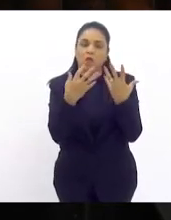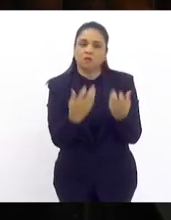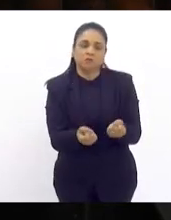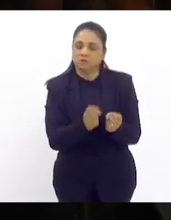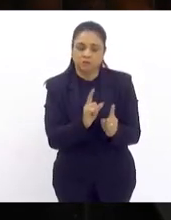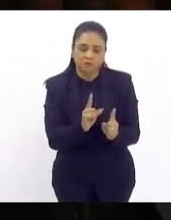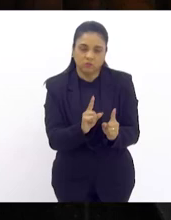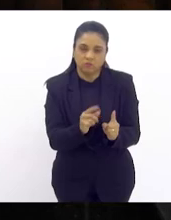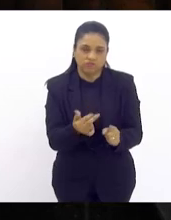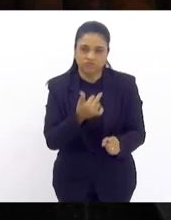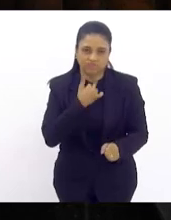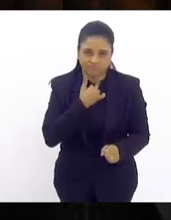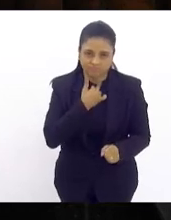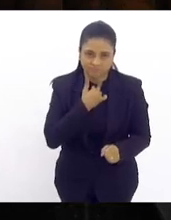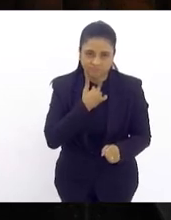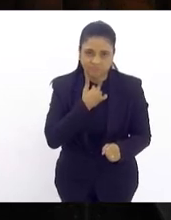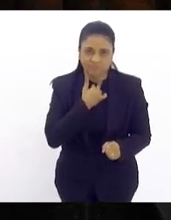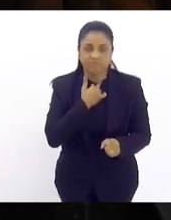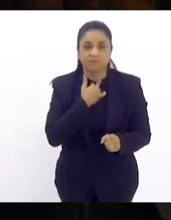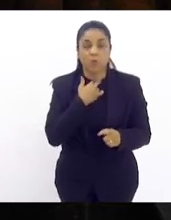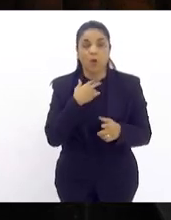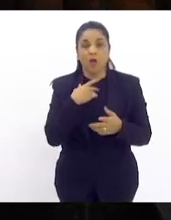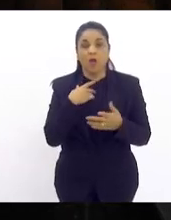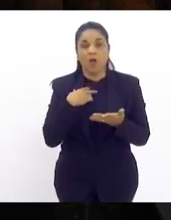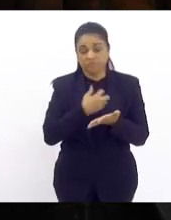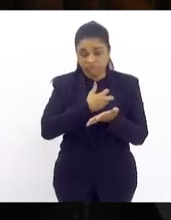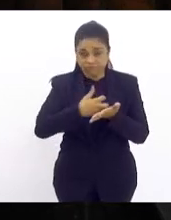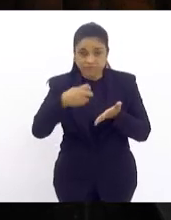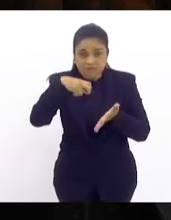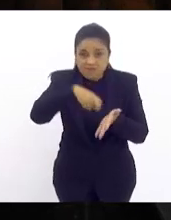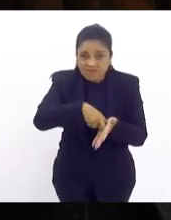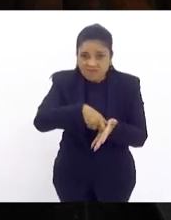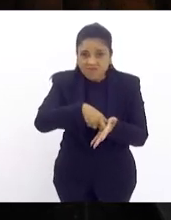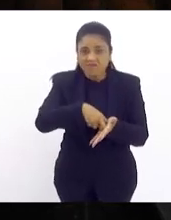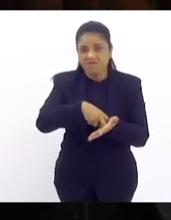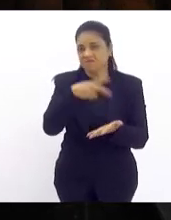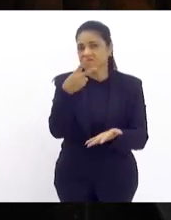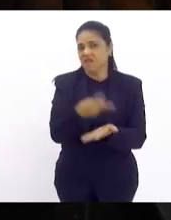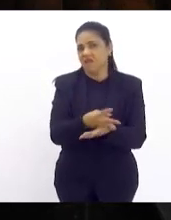e as penas que nos acenam é sempre